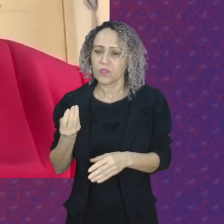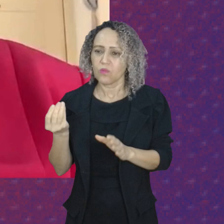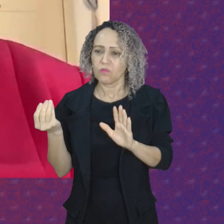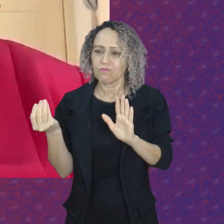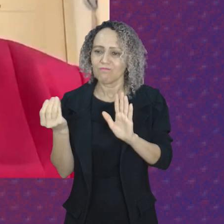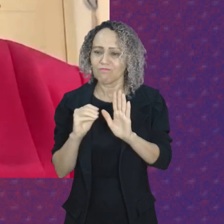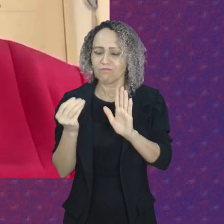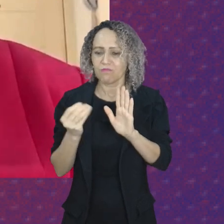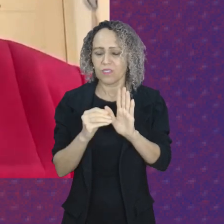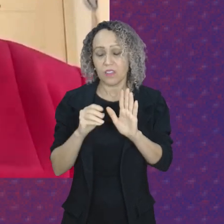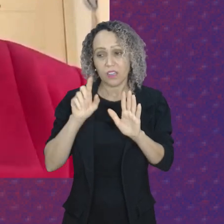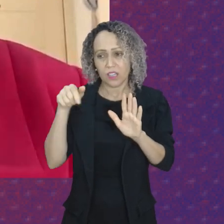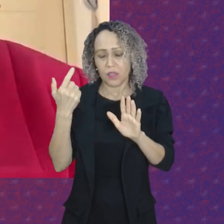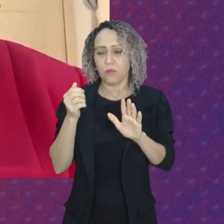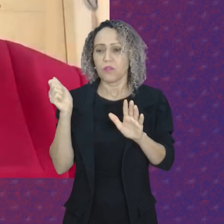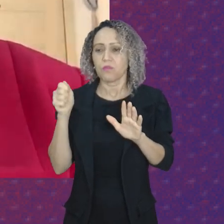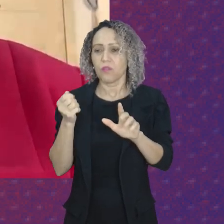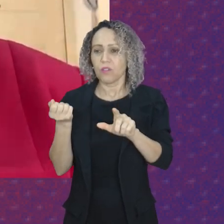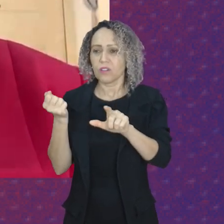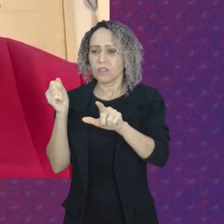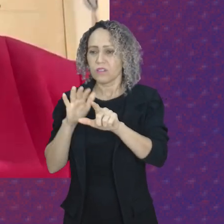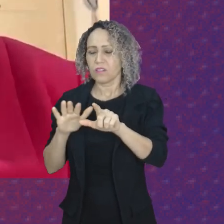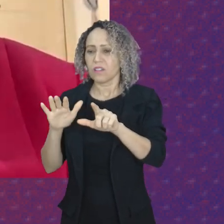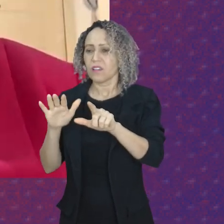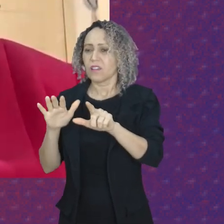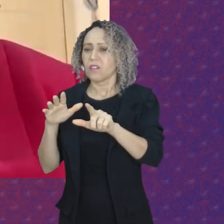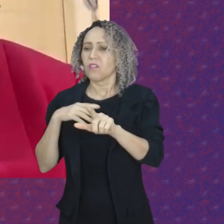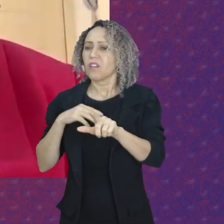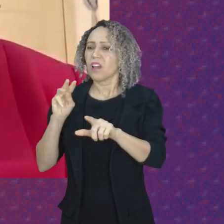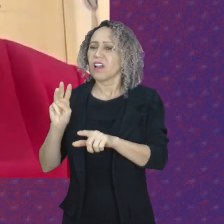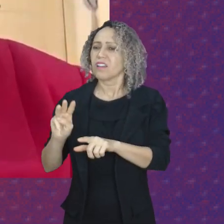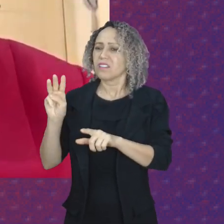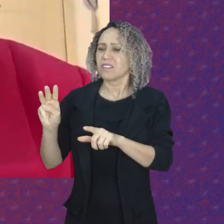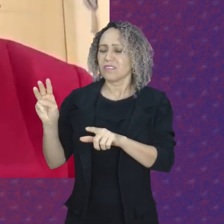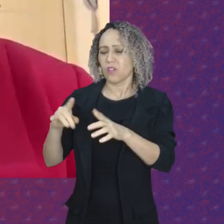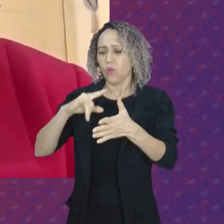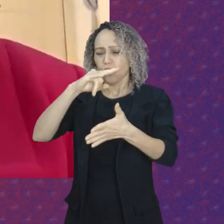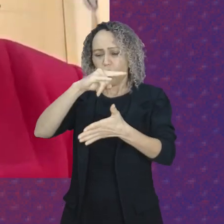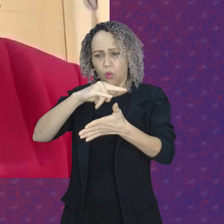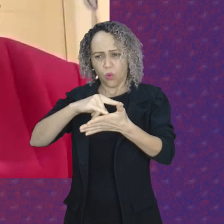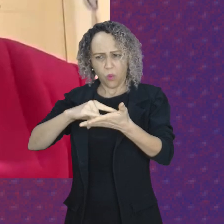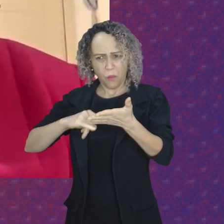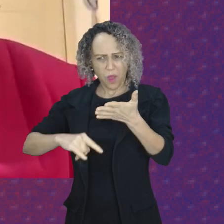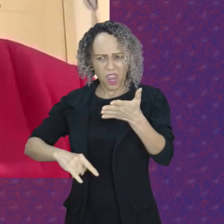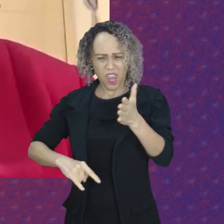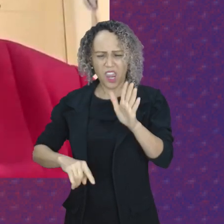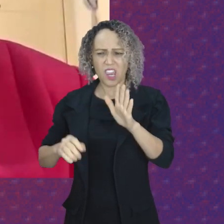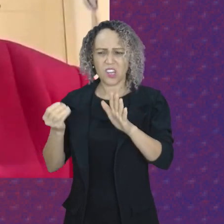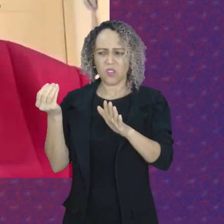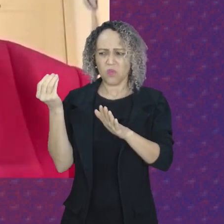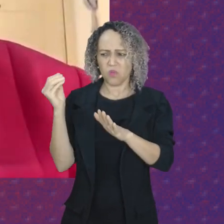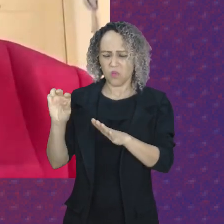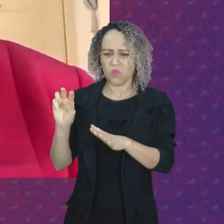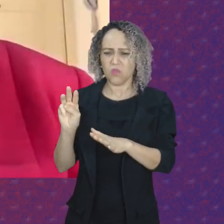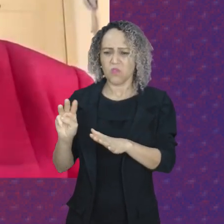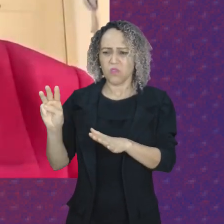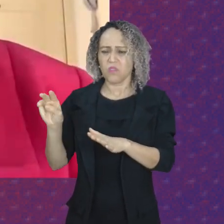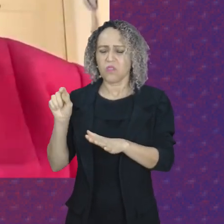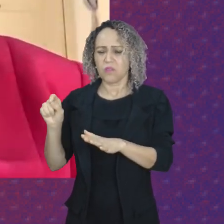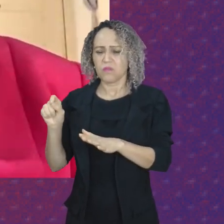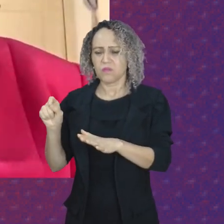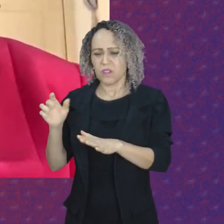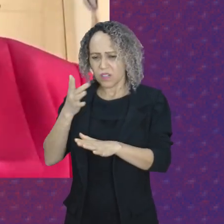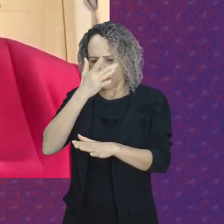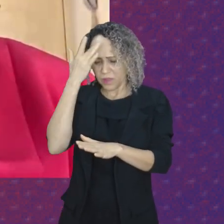o acesso, né, ao link do documento na sua íntegra, porque eu acho que vale a pena todas, né, que estão aqui